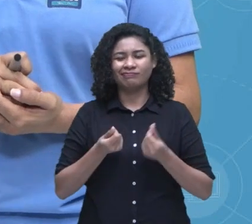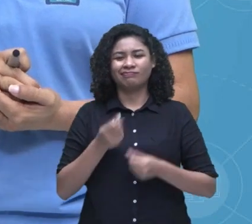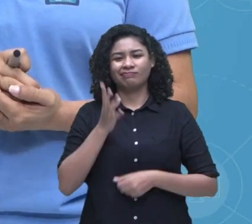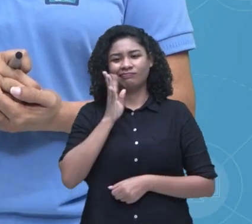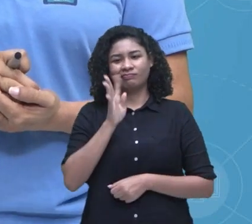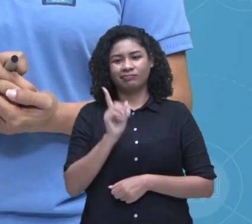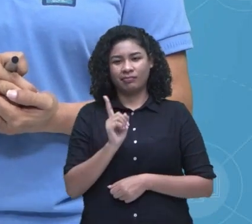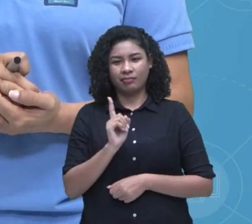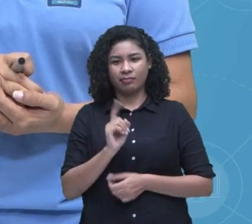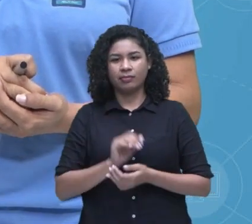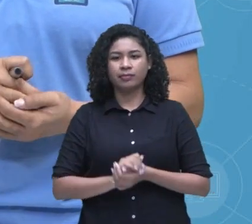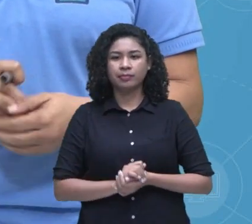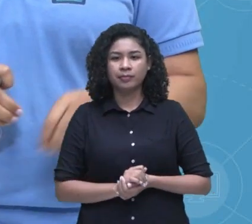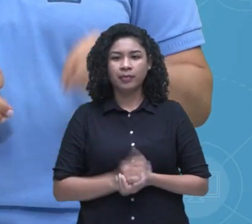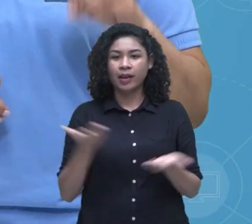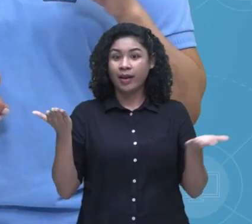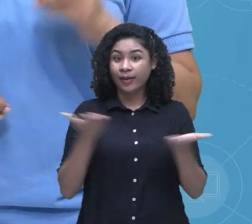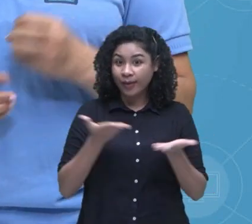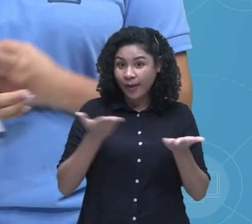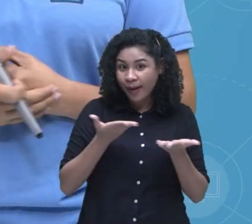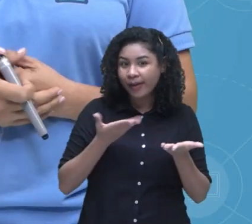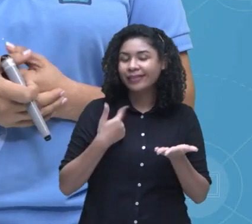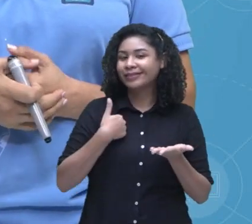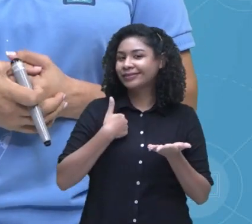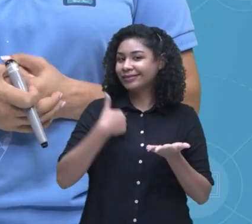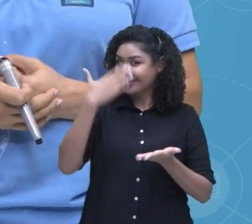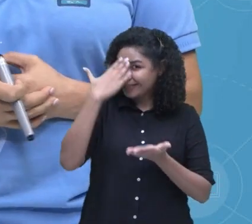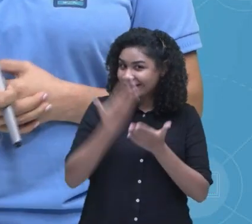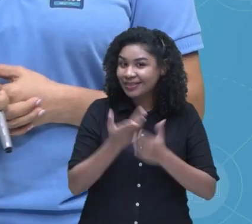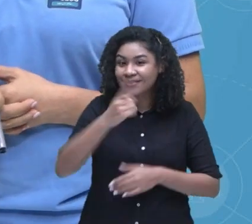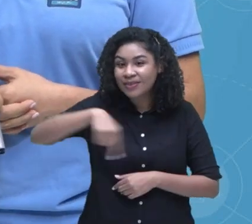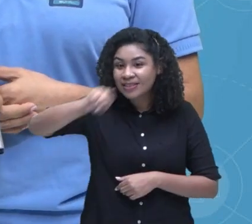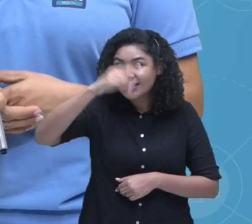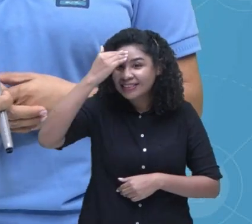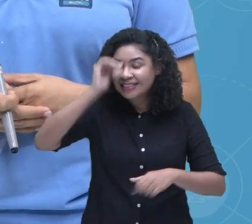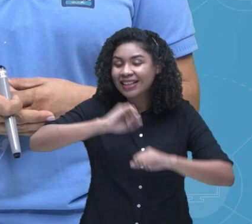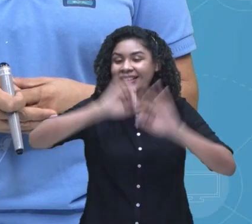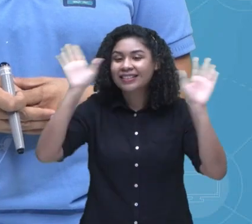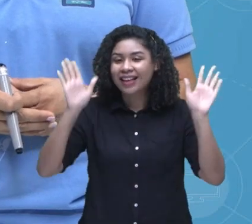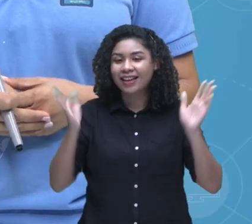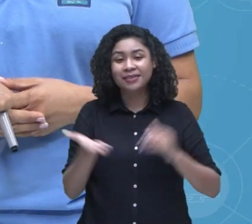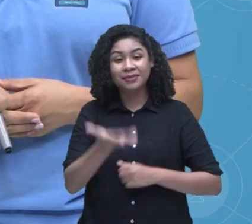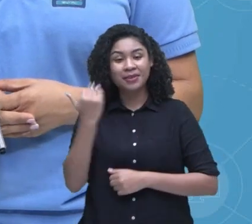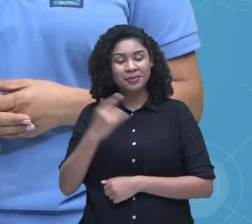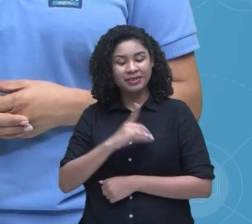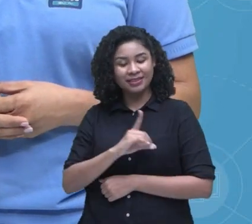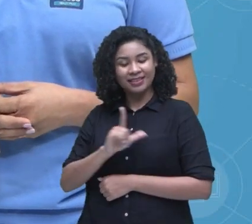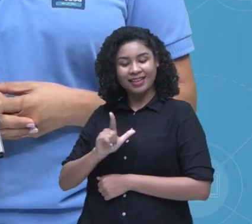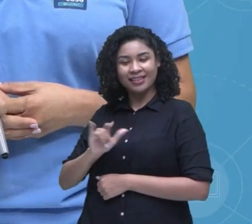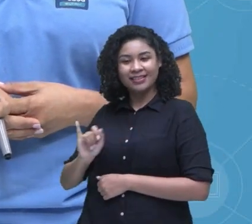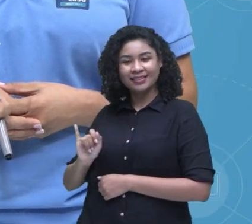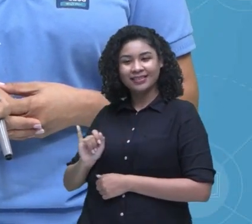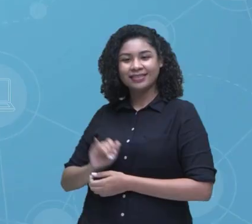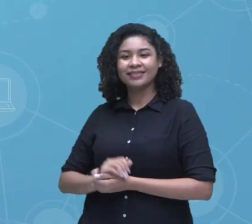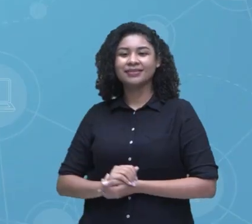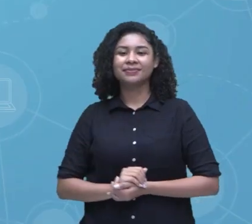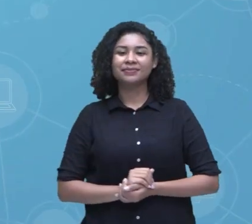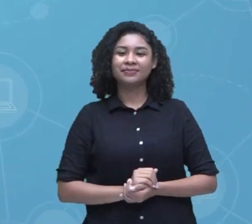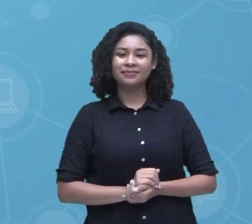interpretações. Então, agora acredito que você tenha compreendido e nós iremos para a nossa dinâmica local interativa.